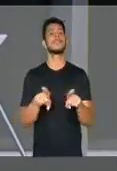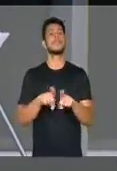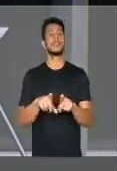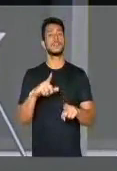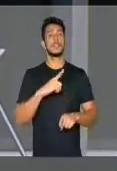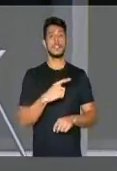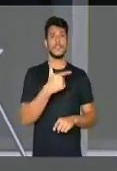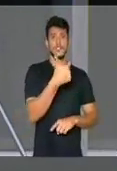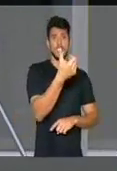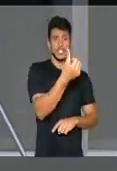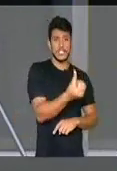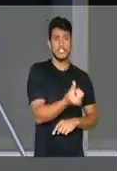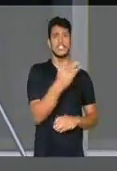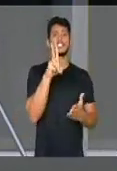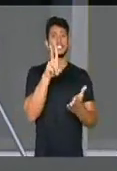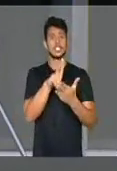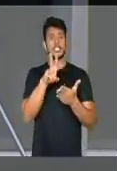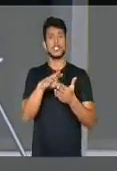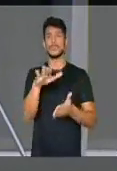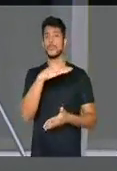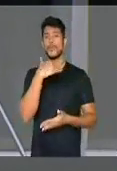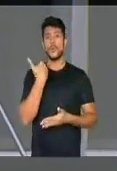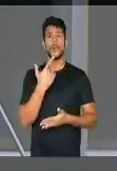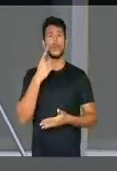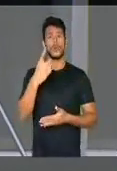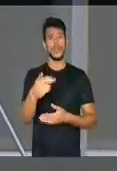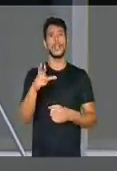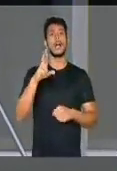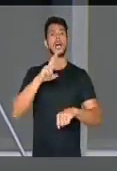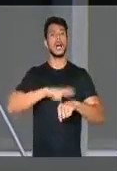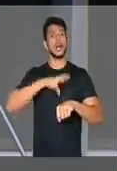16 Yanomamis em Roraima em